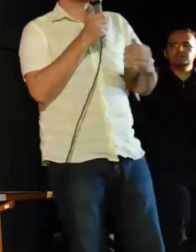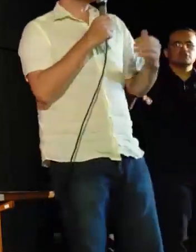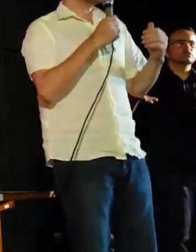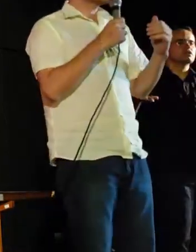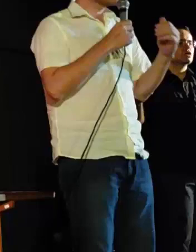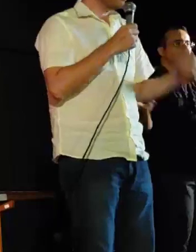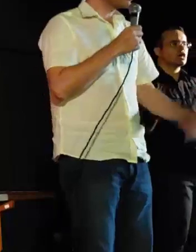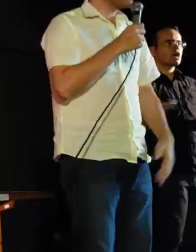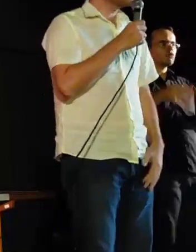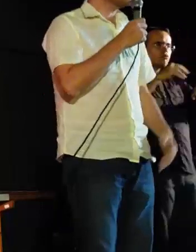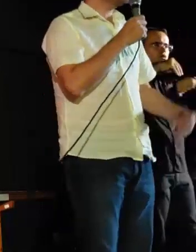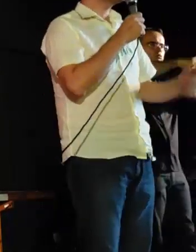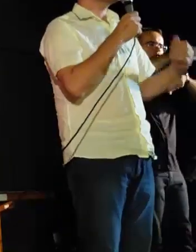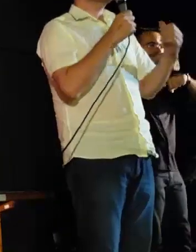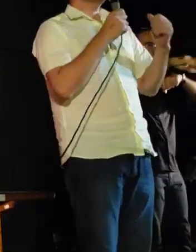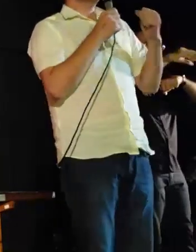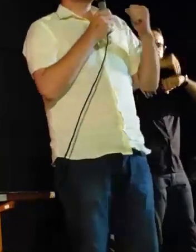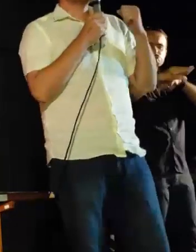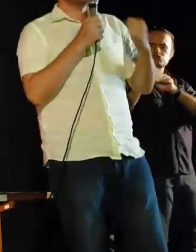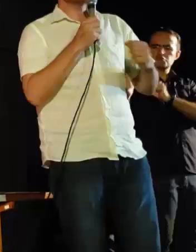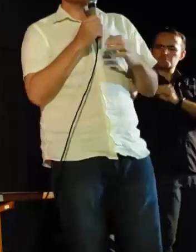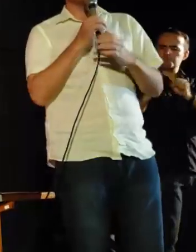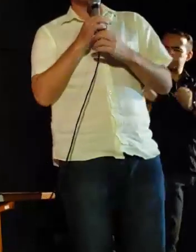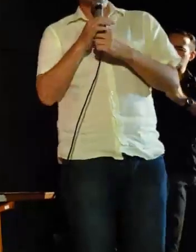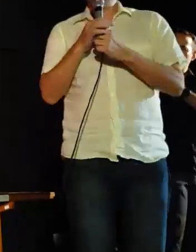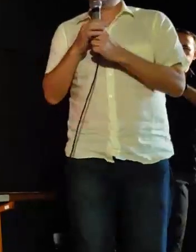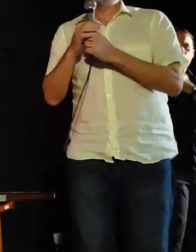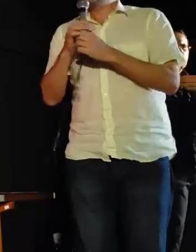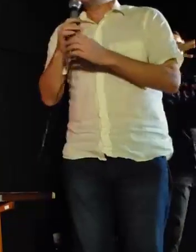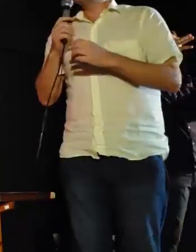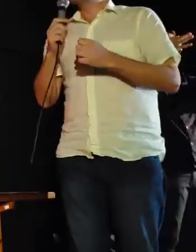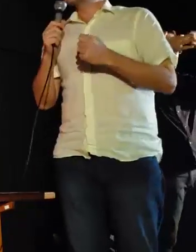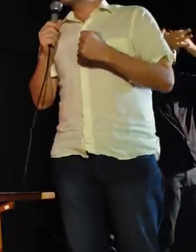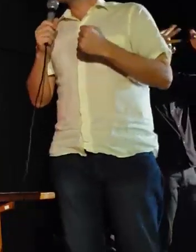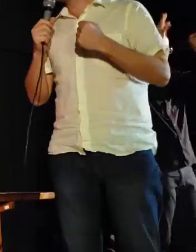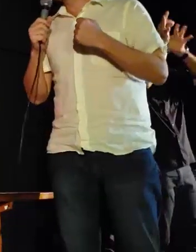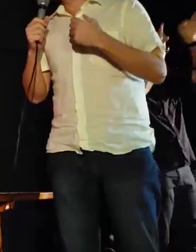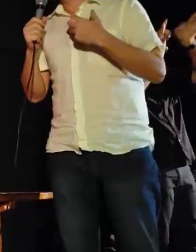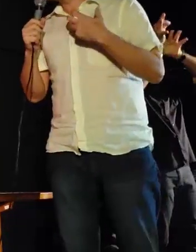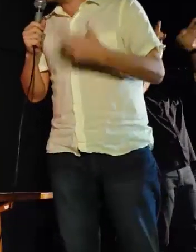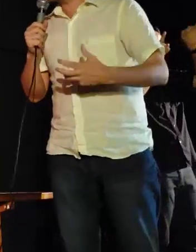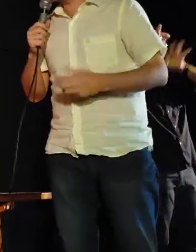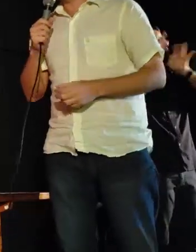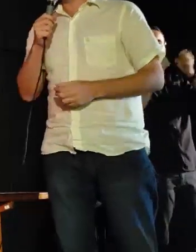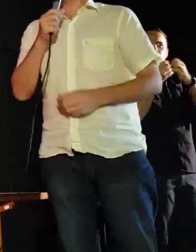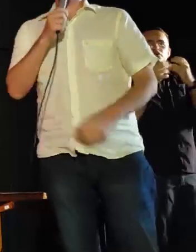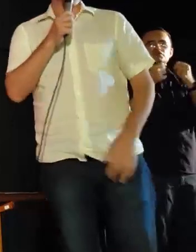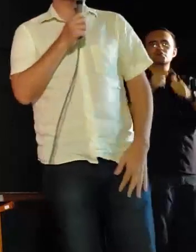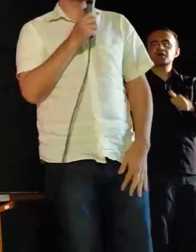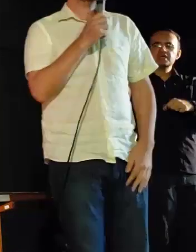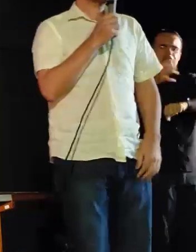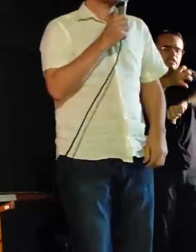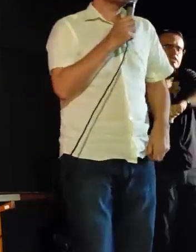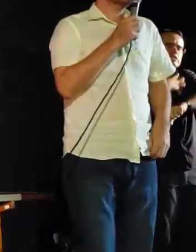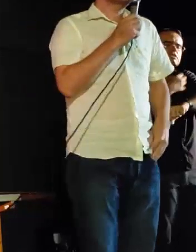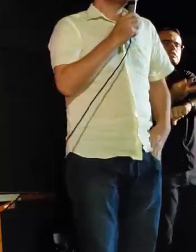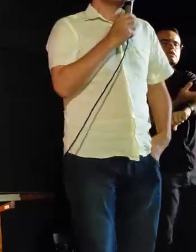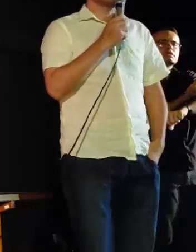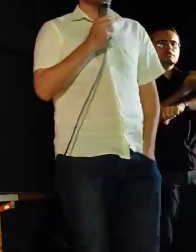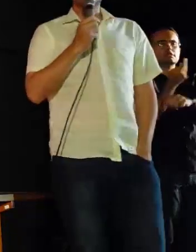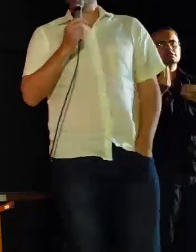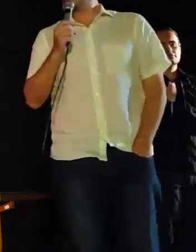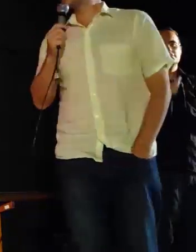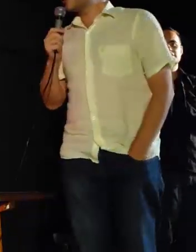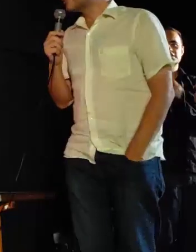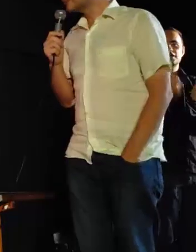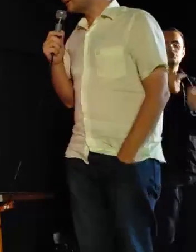um pensamento com essa potência, com esse engajamento e, sobretudo, com essa sensibilidade. Uma vez eu